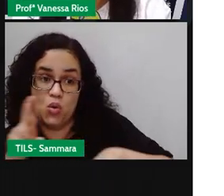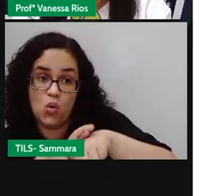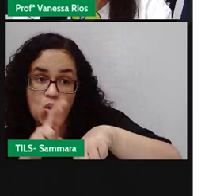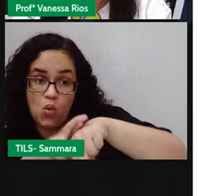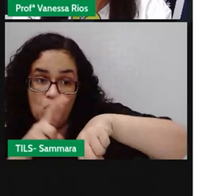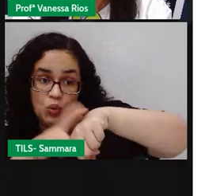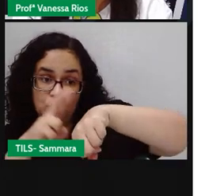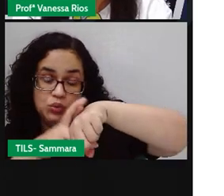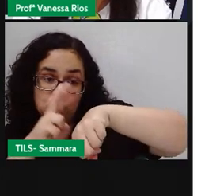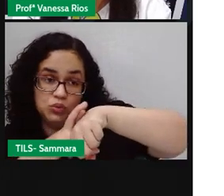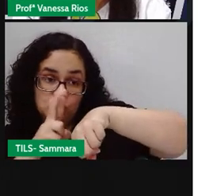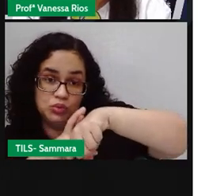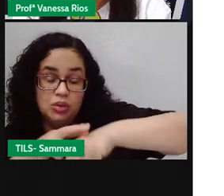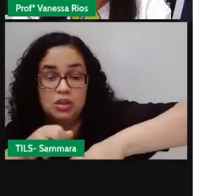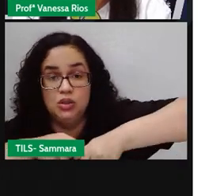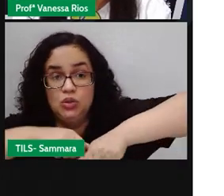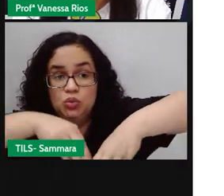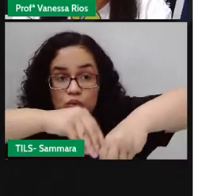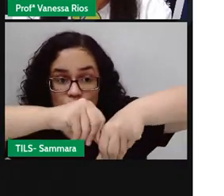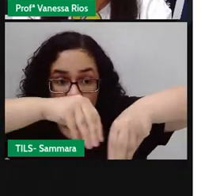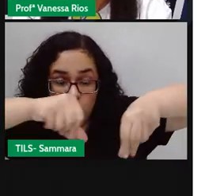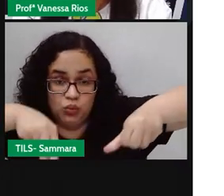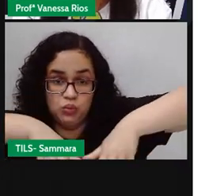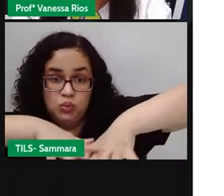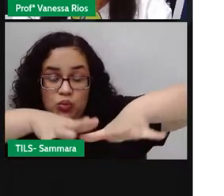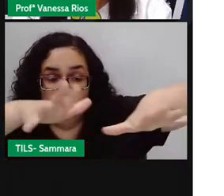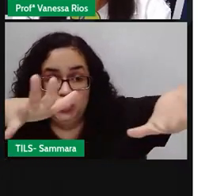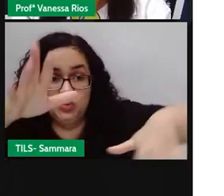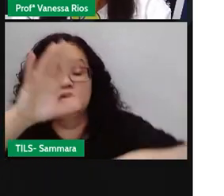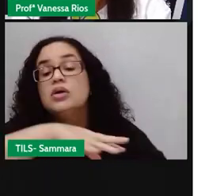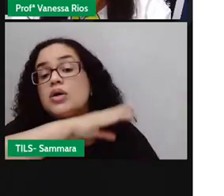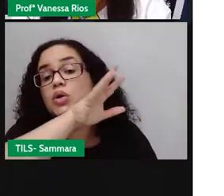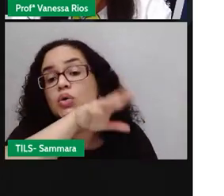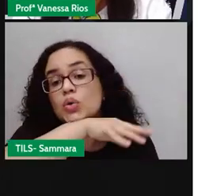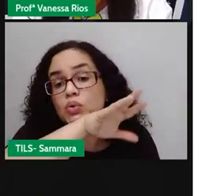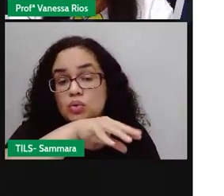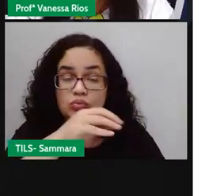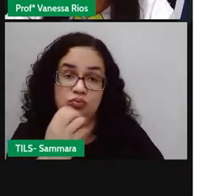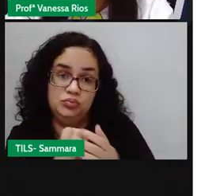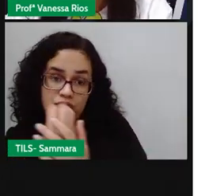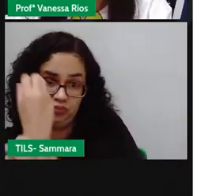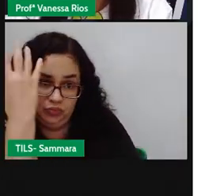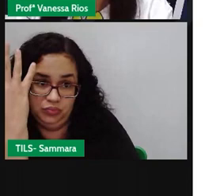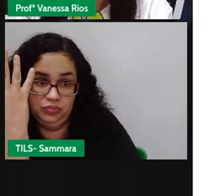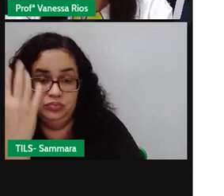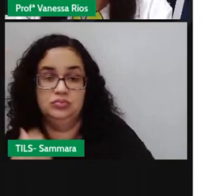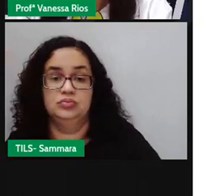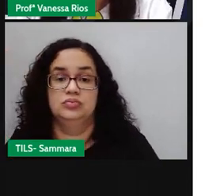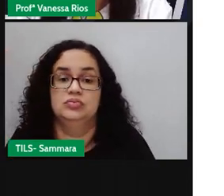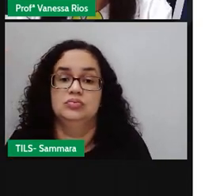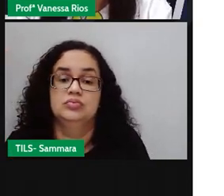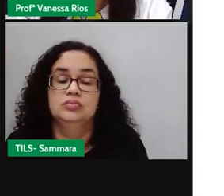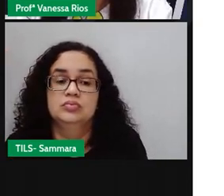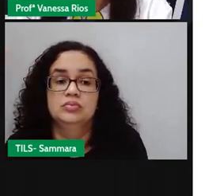né? Do solo, origem animal e origem vegetal, que é o que vem das plantas,